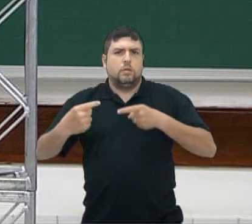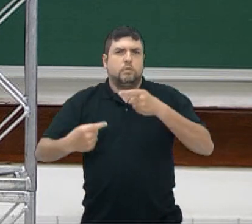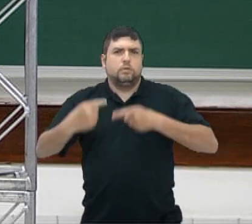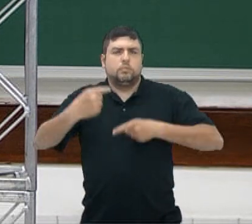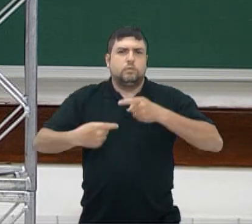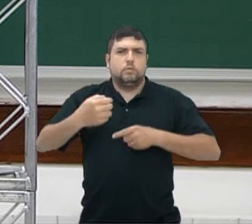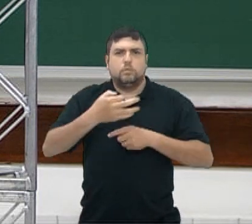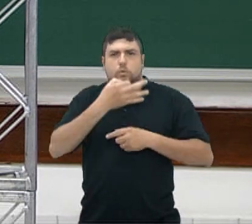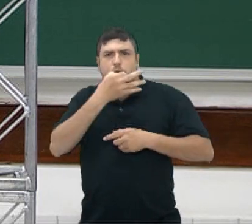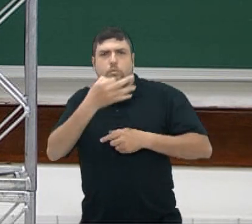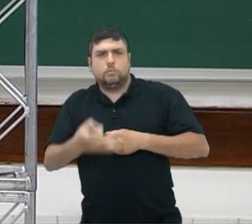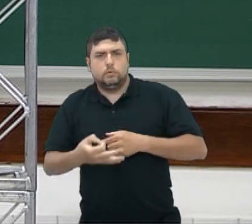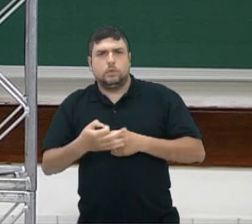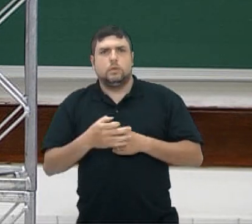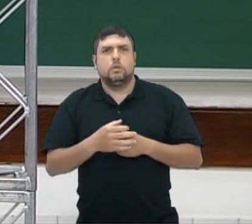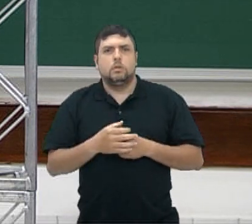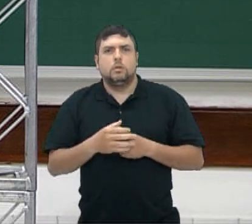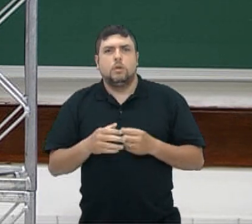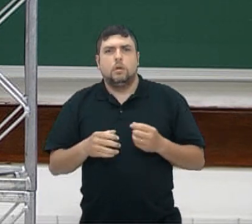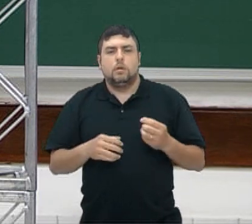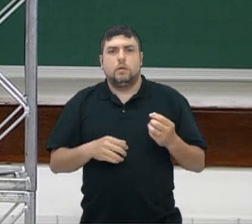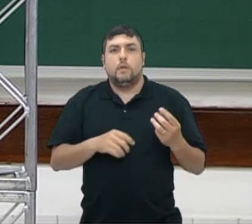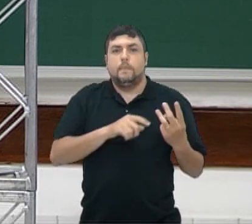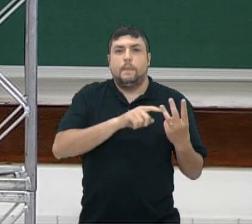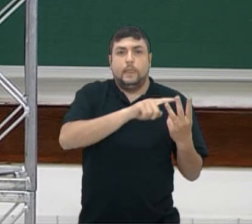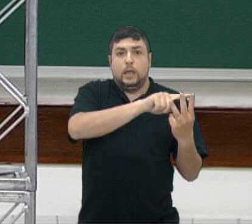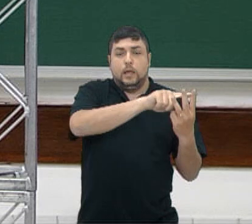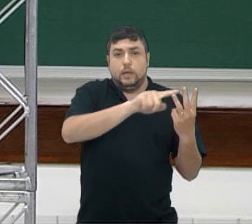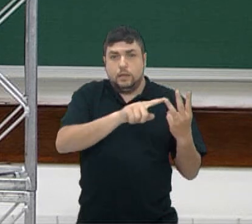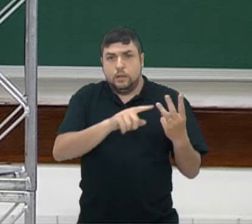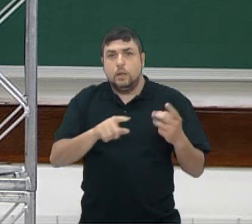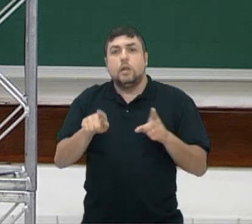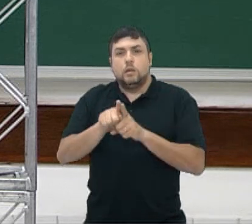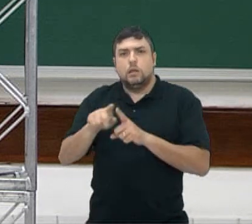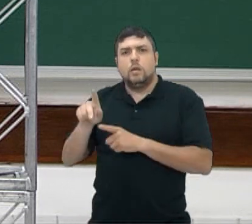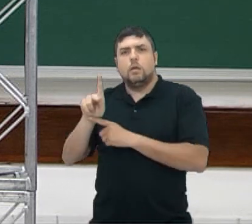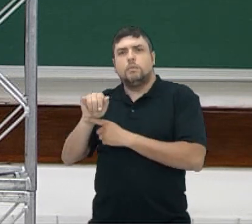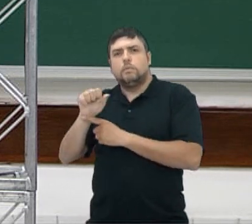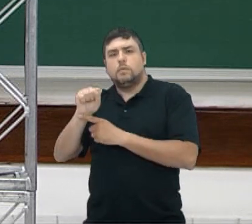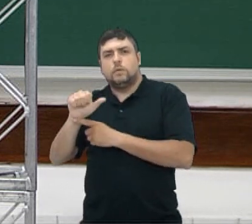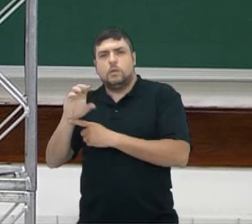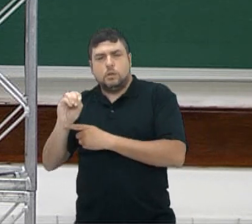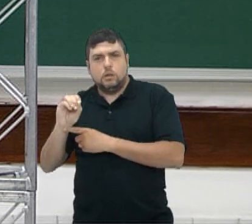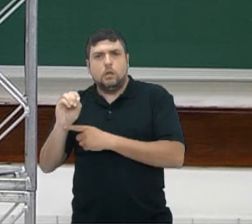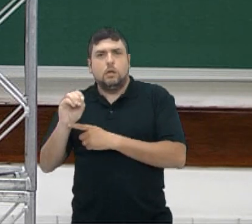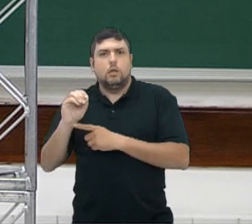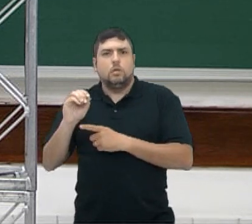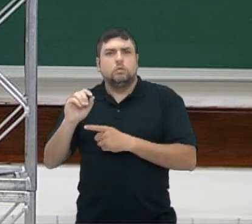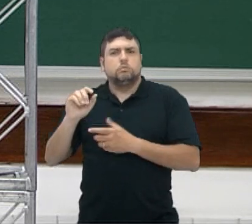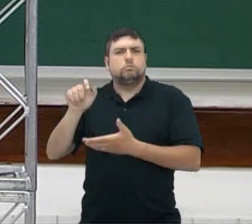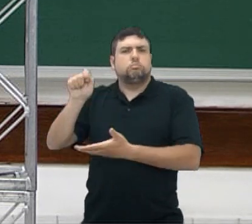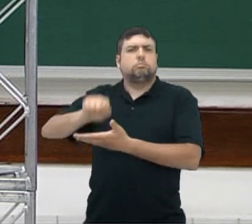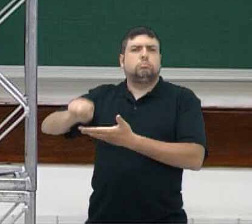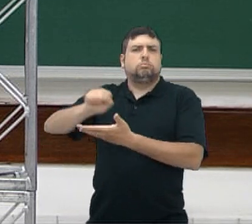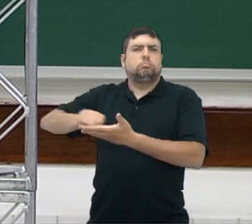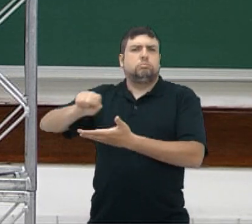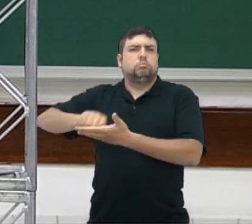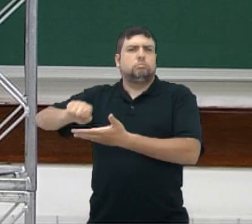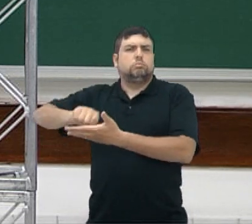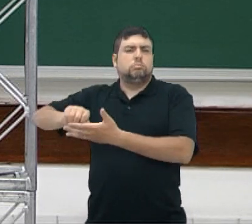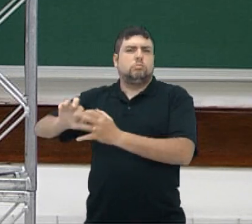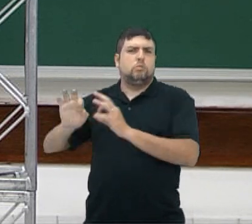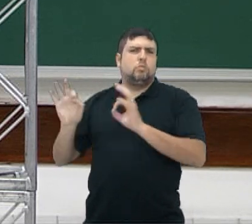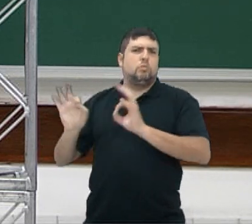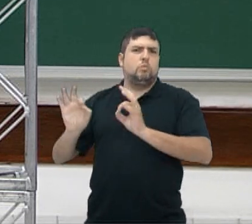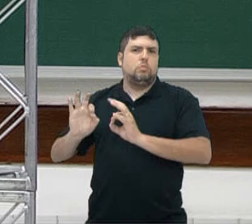autores, desses artistas aqui, eles não são teóricos de arte, né? Eles são artistas, então eles funcionam mais como exemplo, certo?